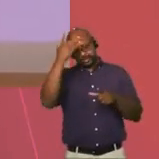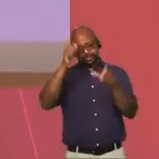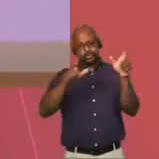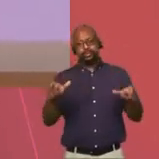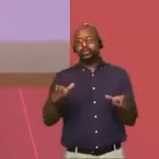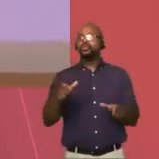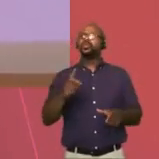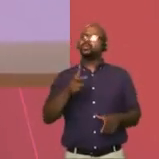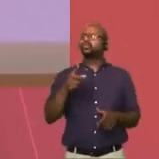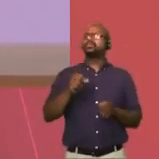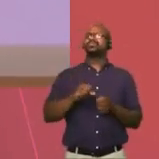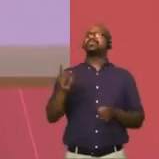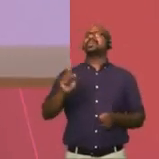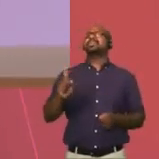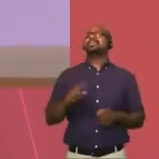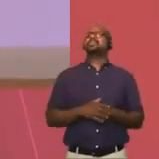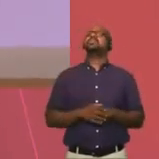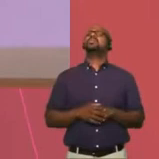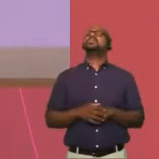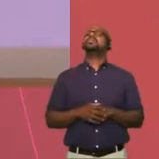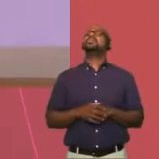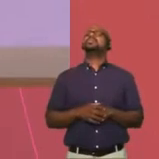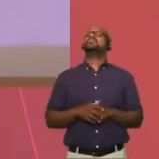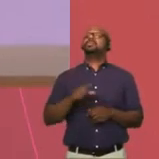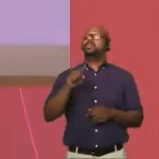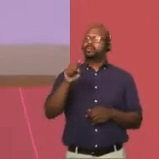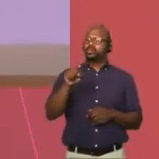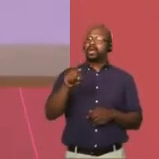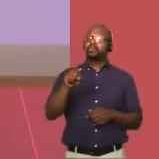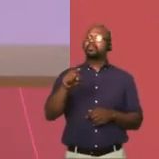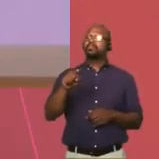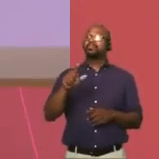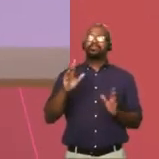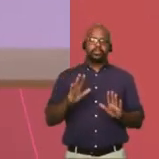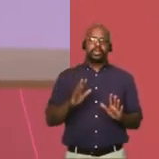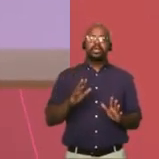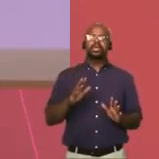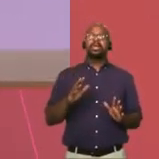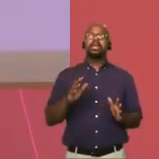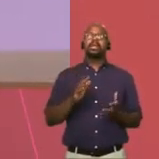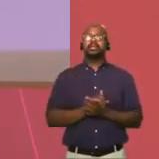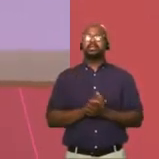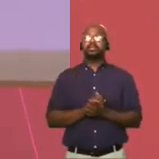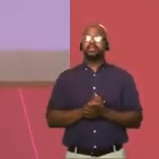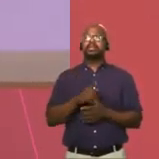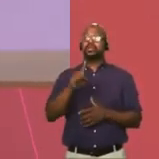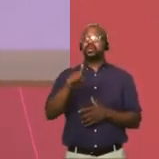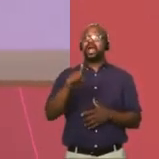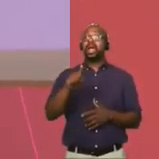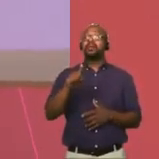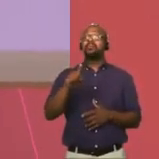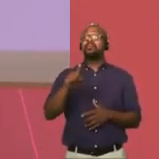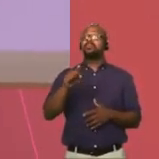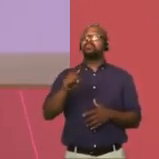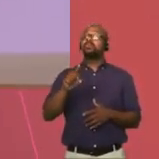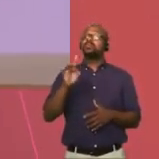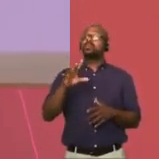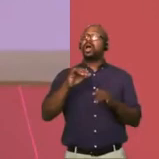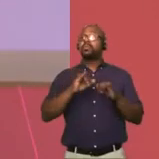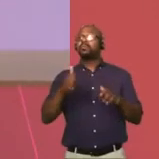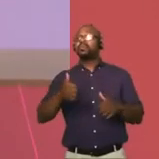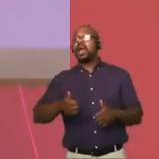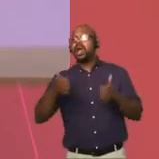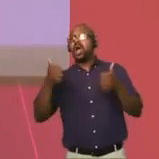continuam não fazendo o seu sua maior por não não entendi aqui sua maior por questões ambientais